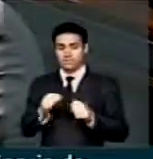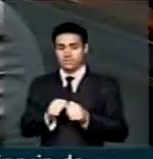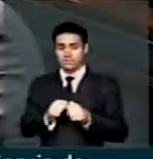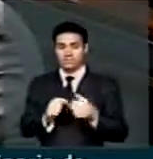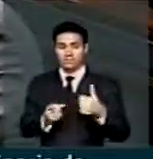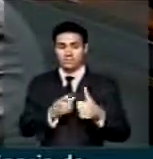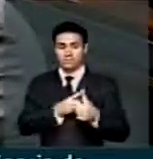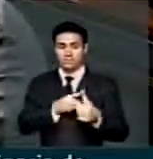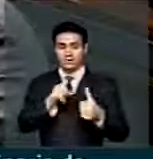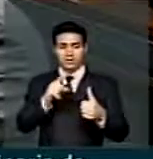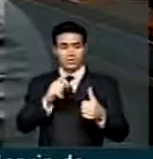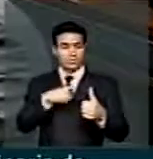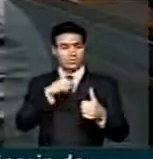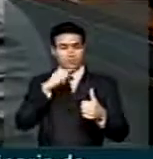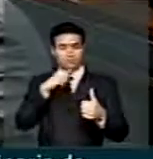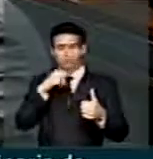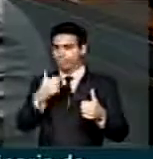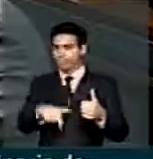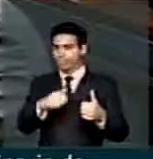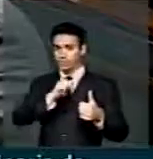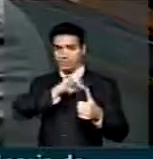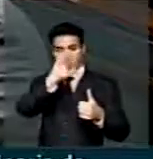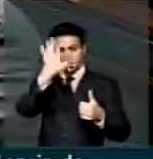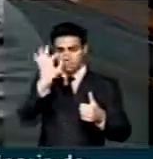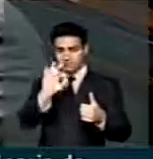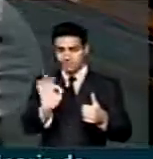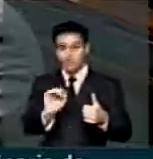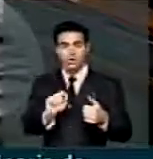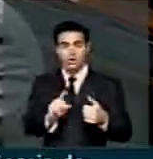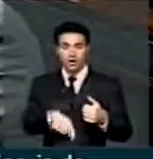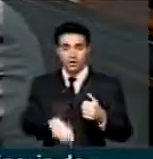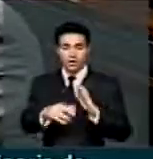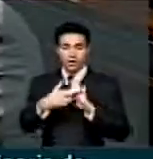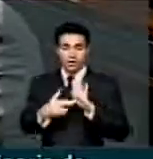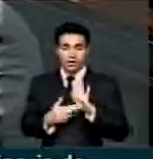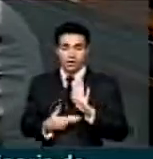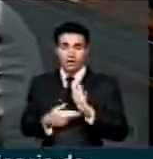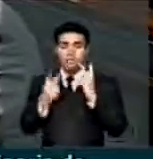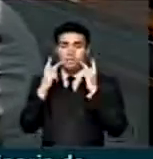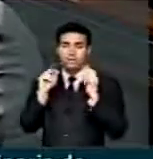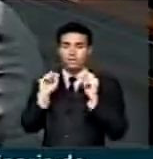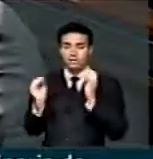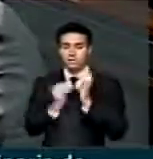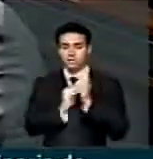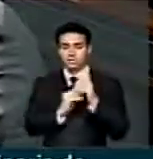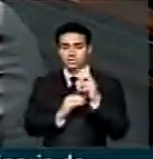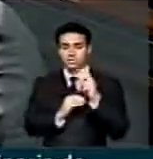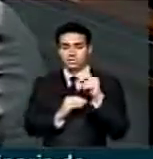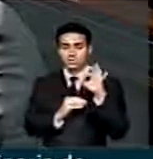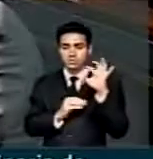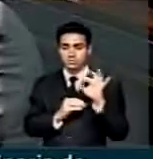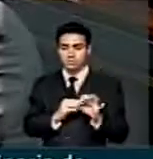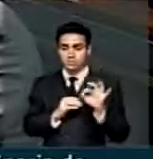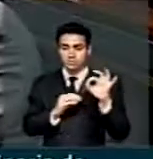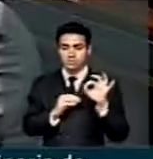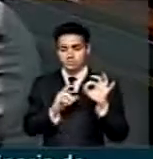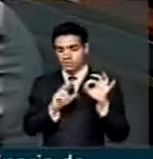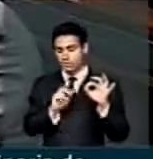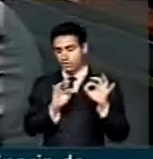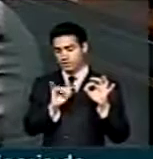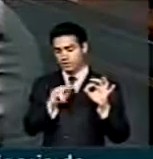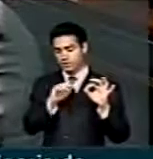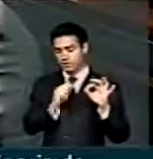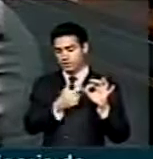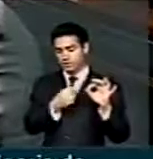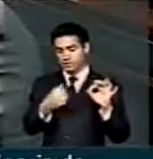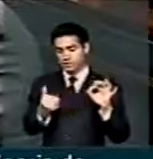não foi suficientemente esclarecida. Diz respeito aos parâmetros que levaram à fixação de 50% da refinaria em